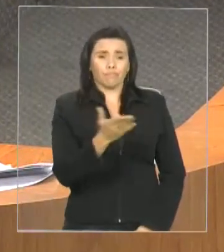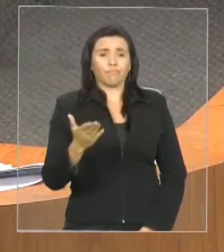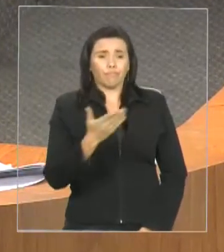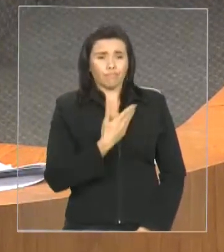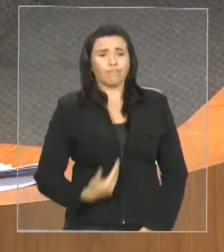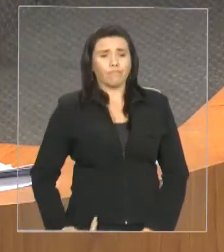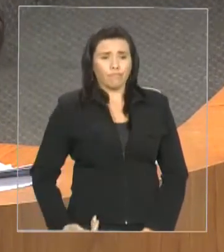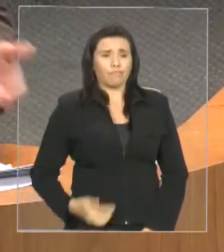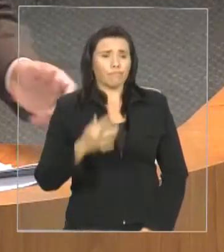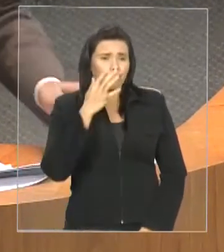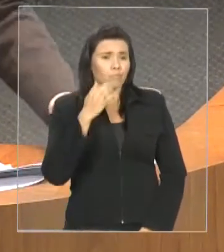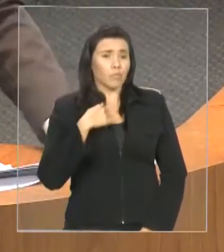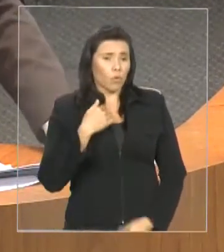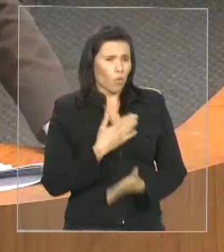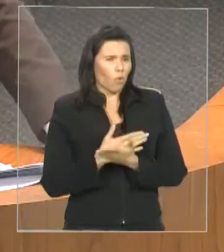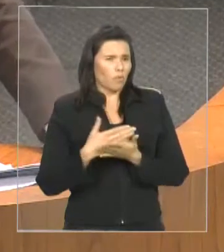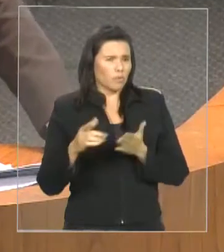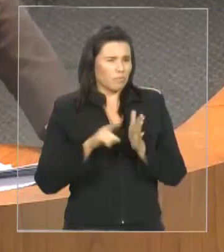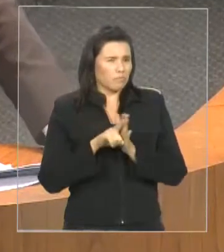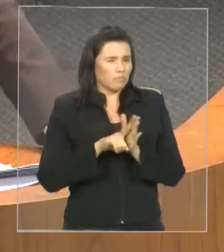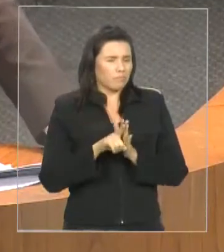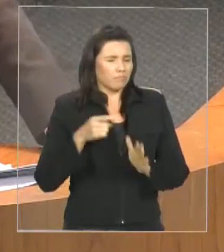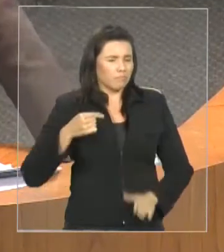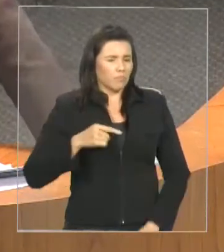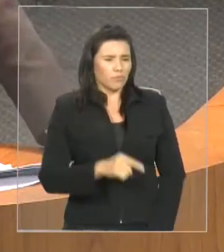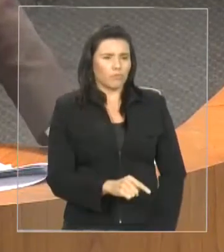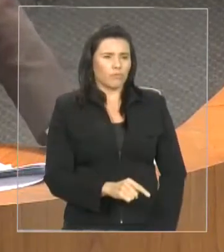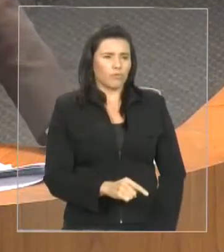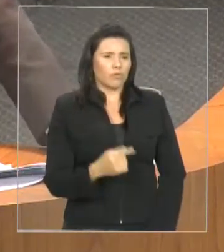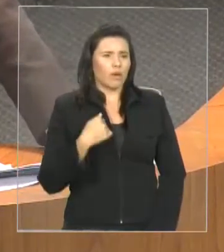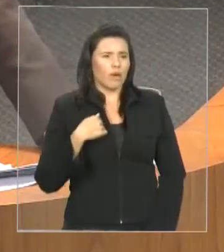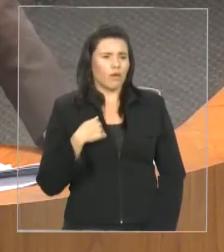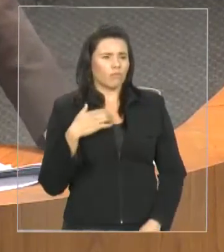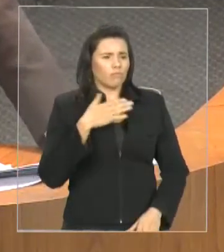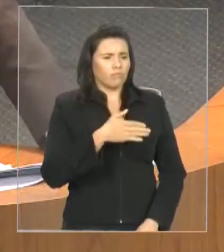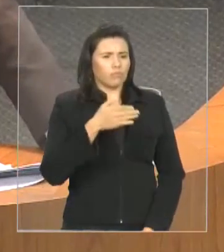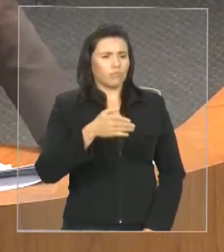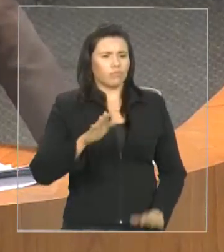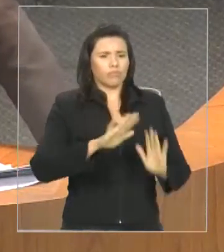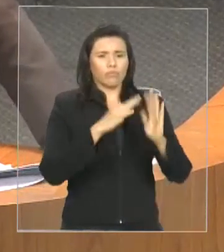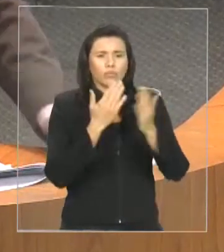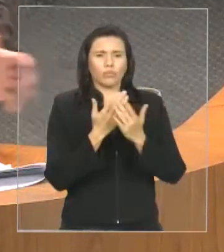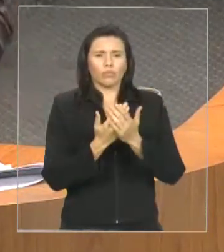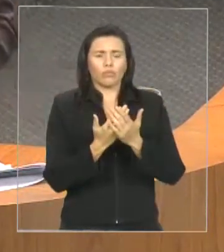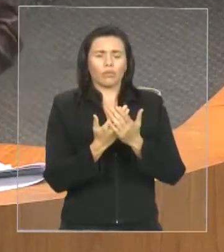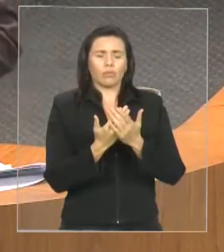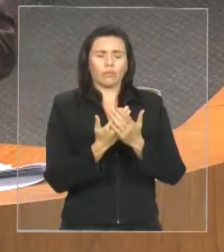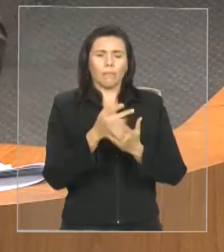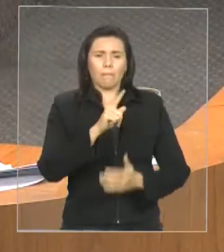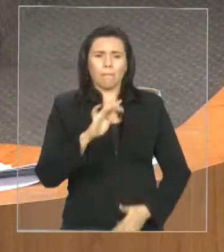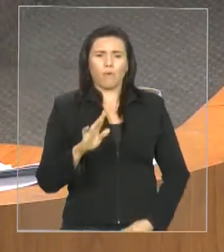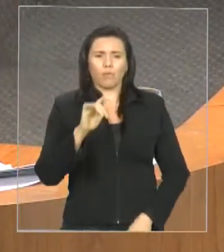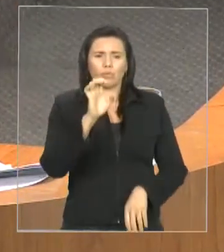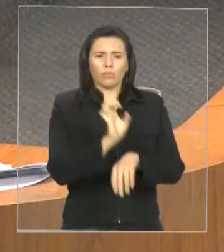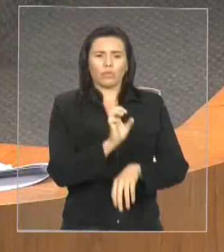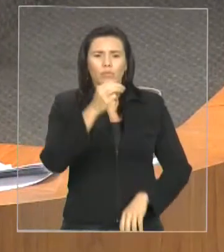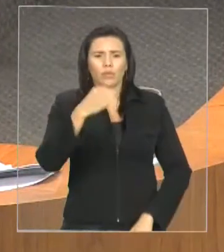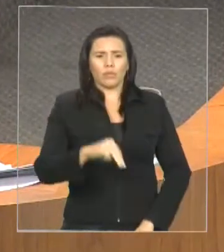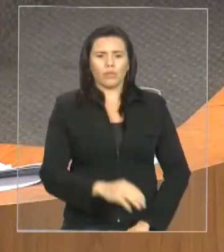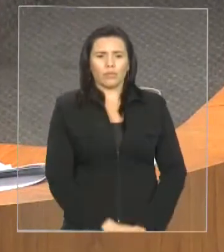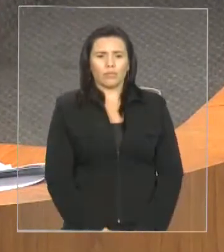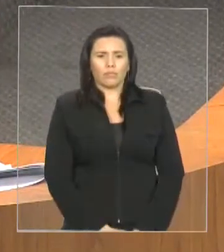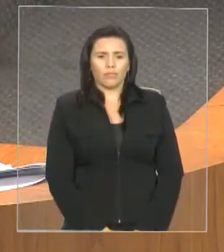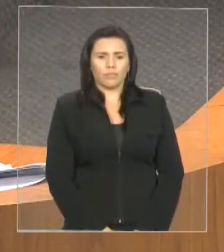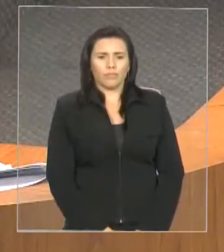uma pesquisa, uma investigação de todas as escolas no Estado do Maranhão. Não só nas 1.208